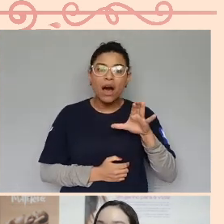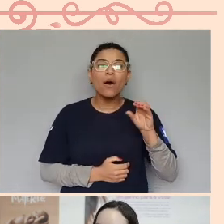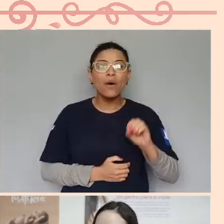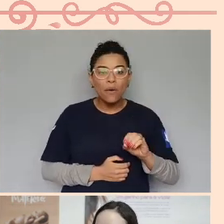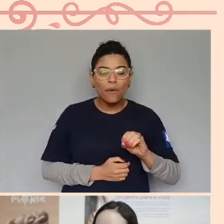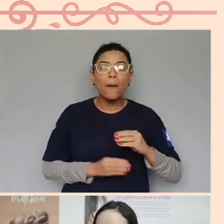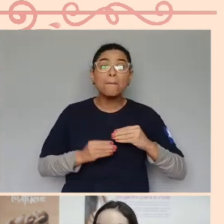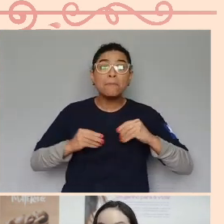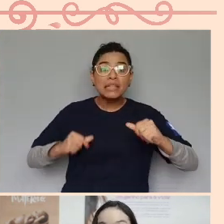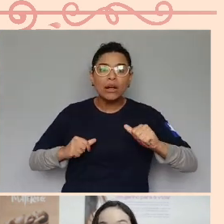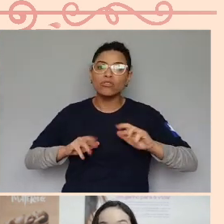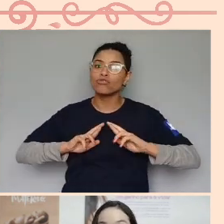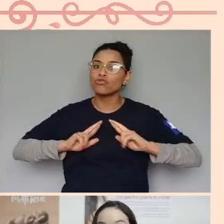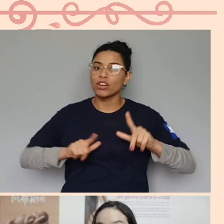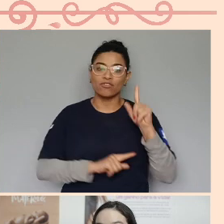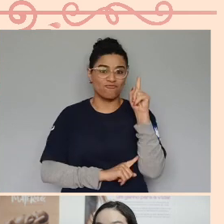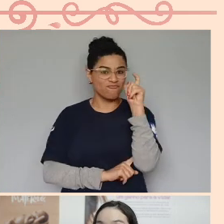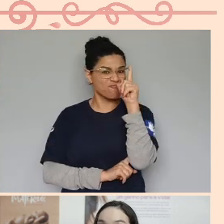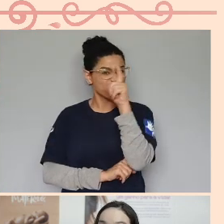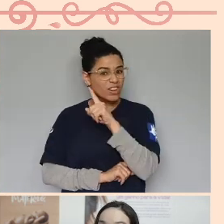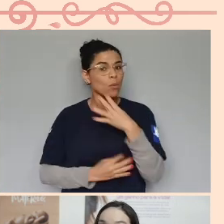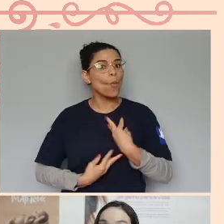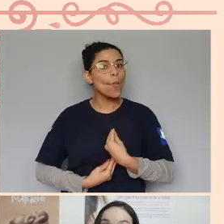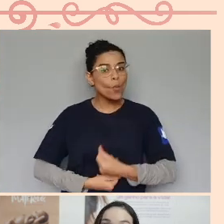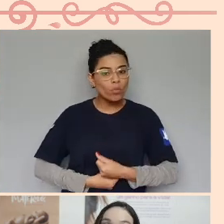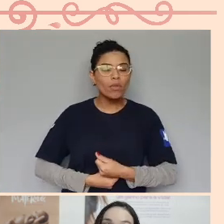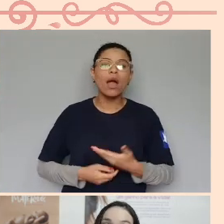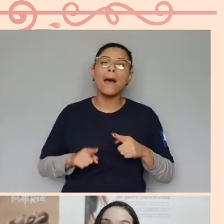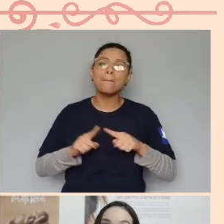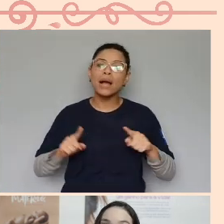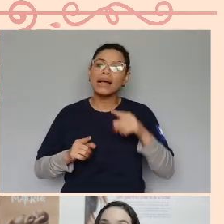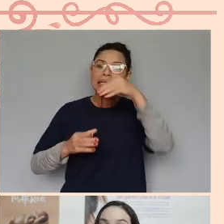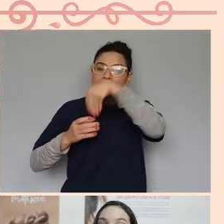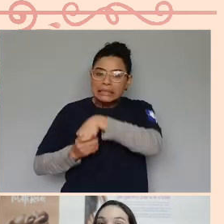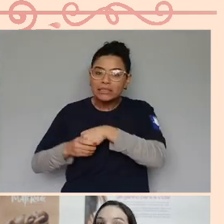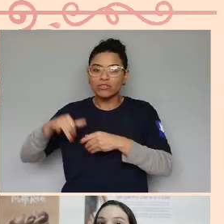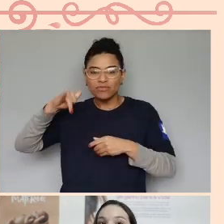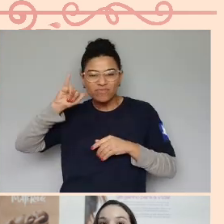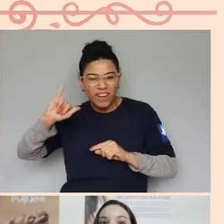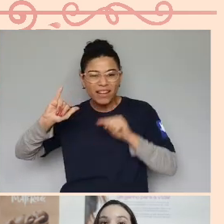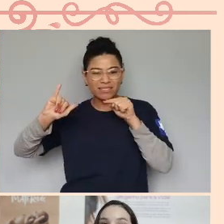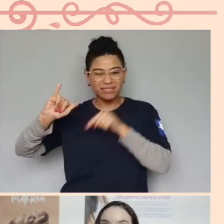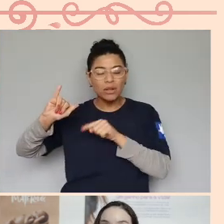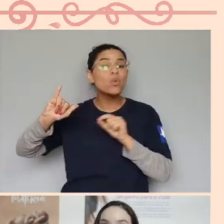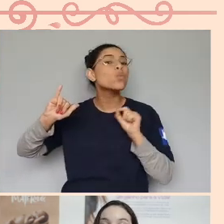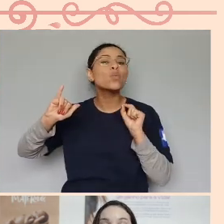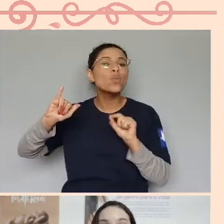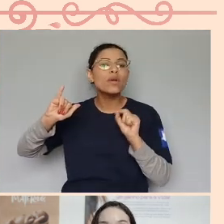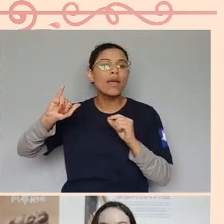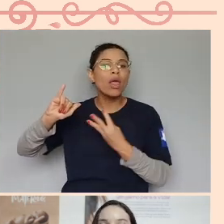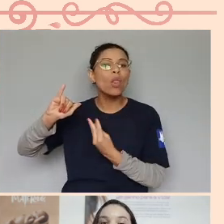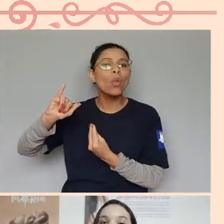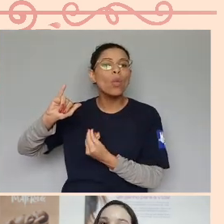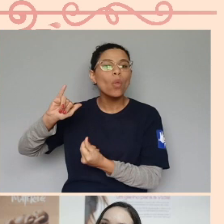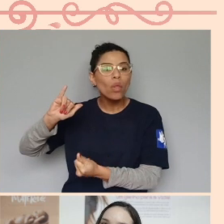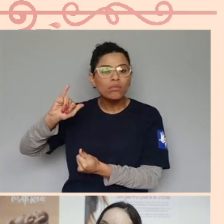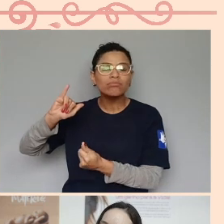difícil de absorver. Já no leite de vaca, na fórmula, por mais que esteja escrito lá enriquecida com ferro, a